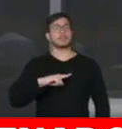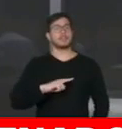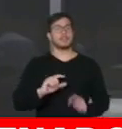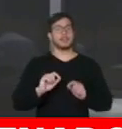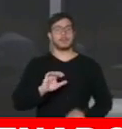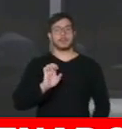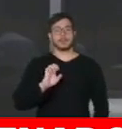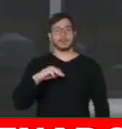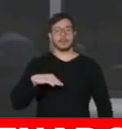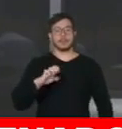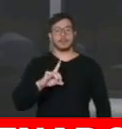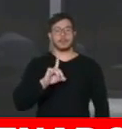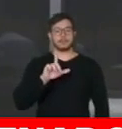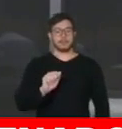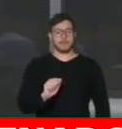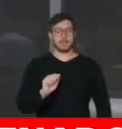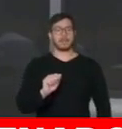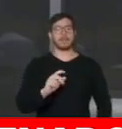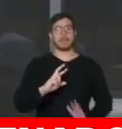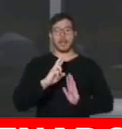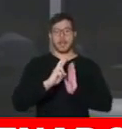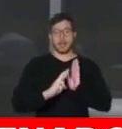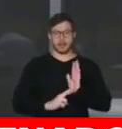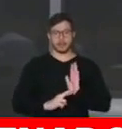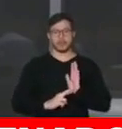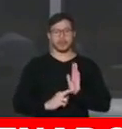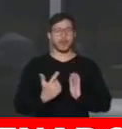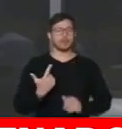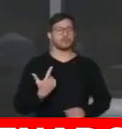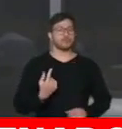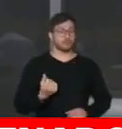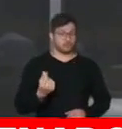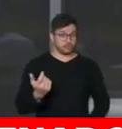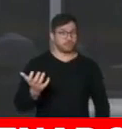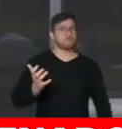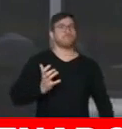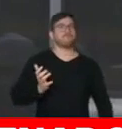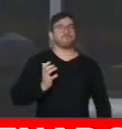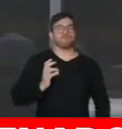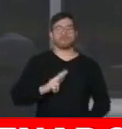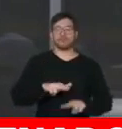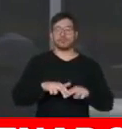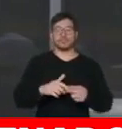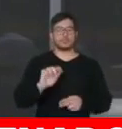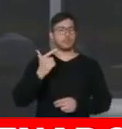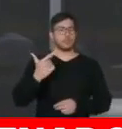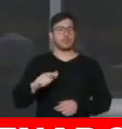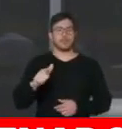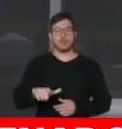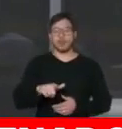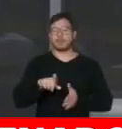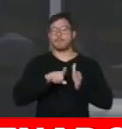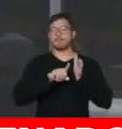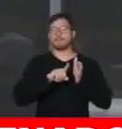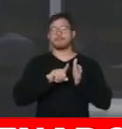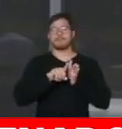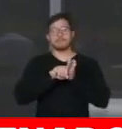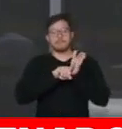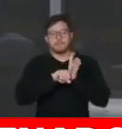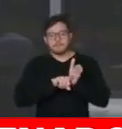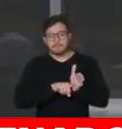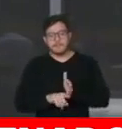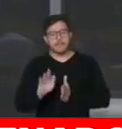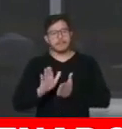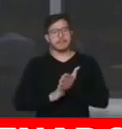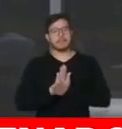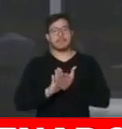emendas milionárias, e com isso nada se investiga do governo. Os deputados aqui estão amarrados nessa emenda,